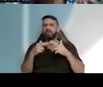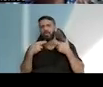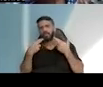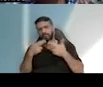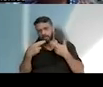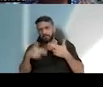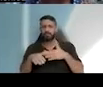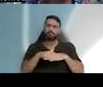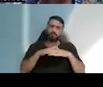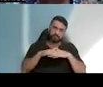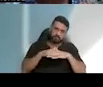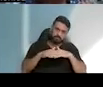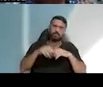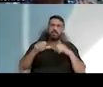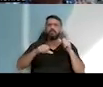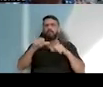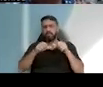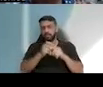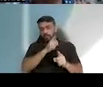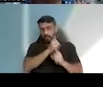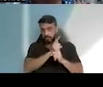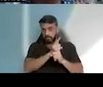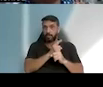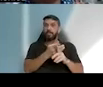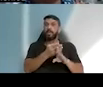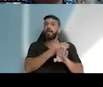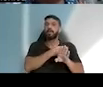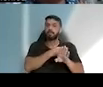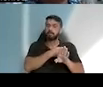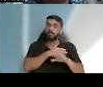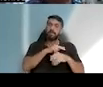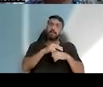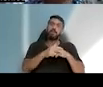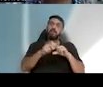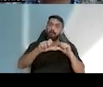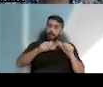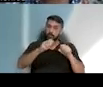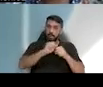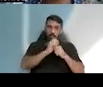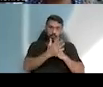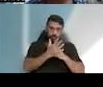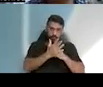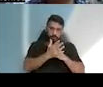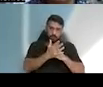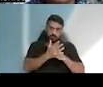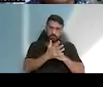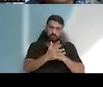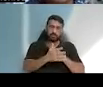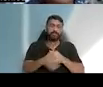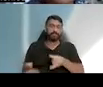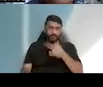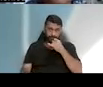entrava para mudar o diagnóstico que a gente estava fazendo de dengue para Covid. E, felizmente, a gente